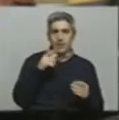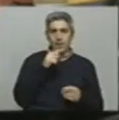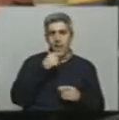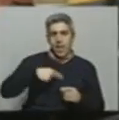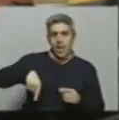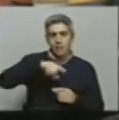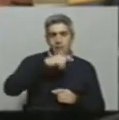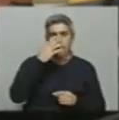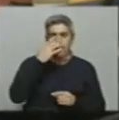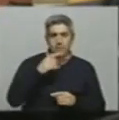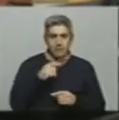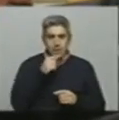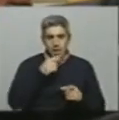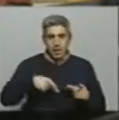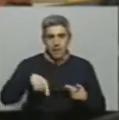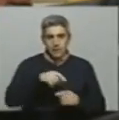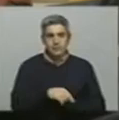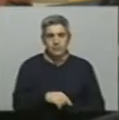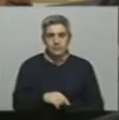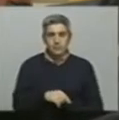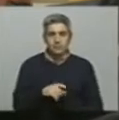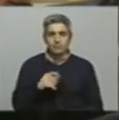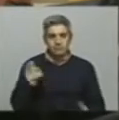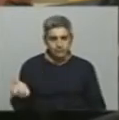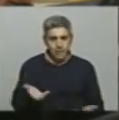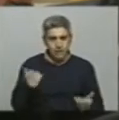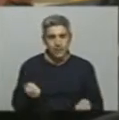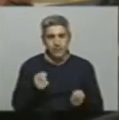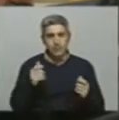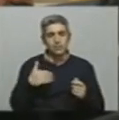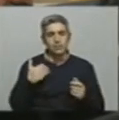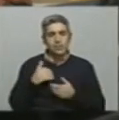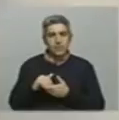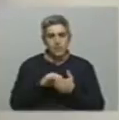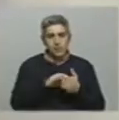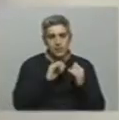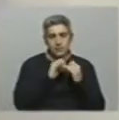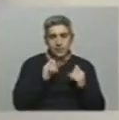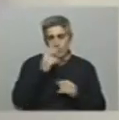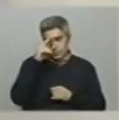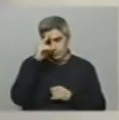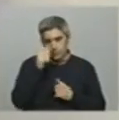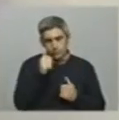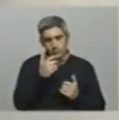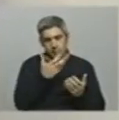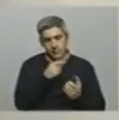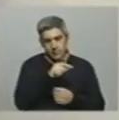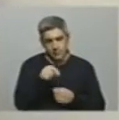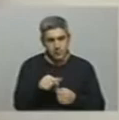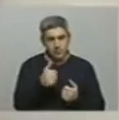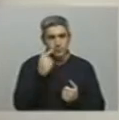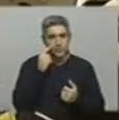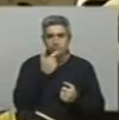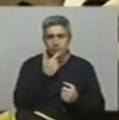África. Ah! Isso mesmo. Muito bem. Sempre a promover a solidariedade internacional a Moçambique. Sim. Isso é extraordinário, João. Foi muito bom recebê-lo. Muito obrigada. Um